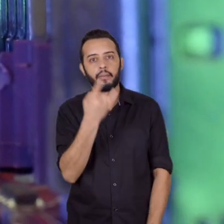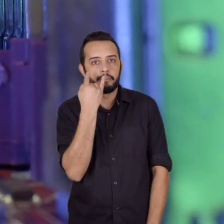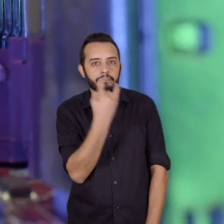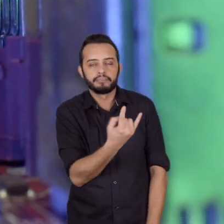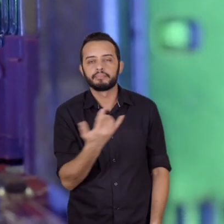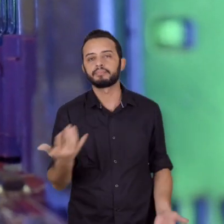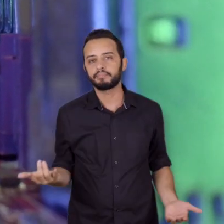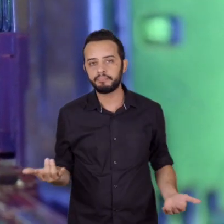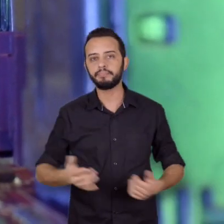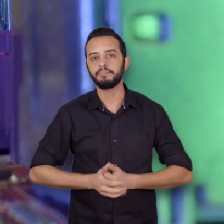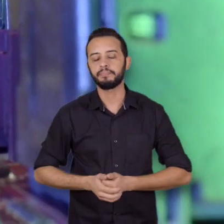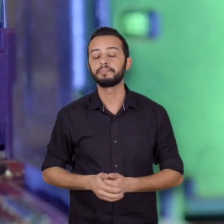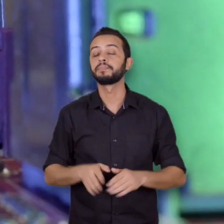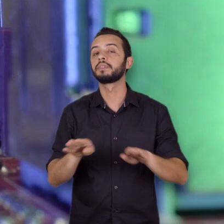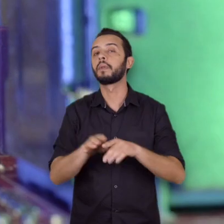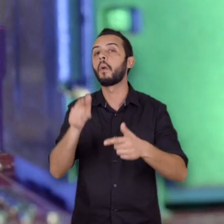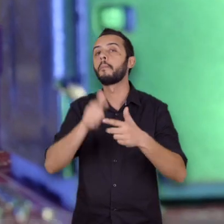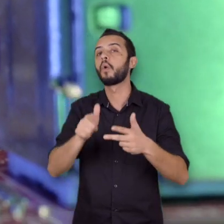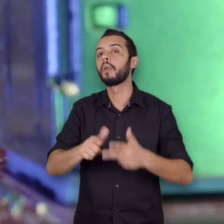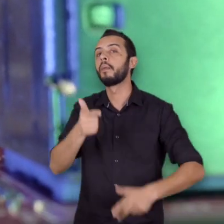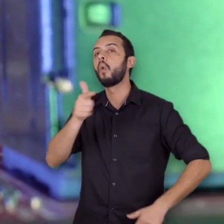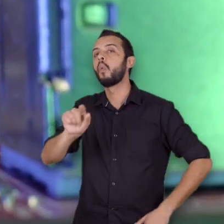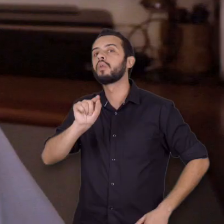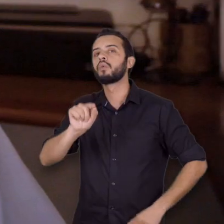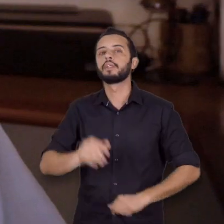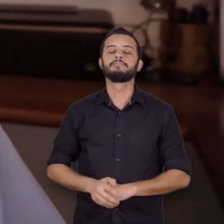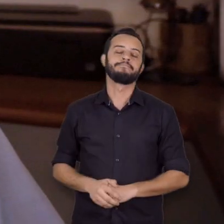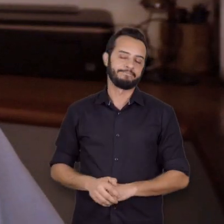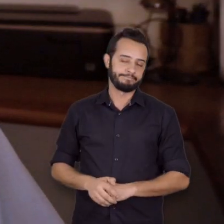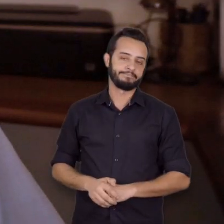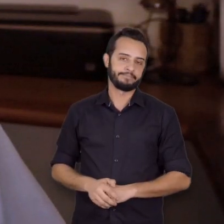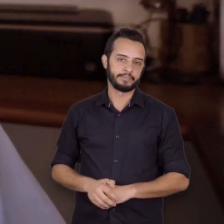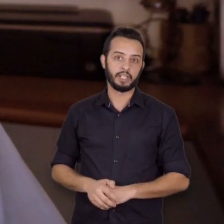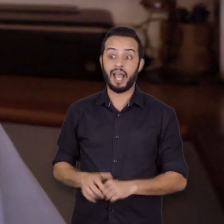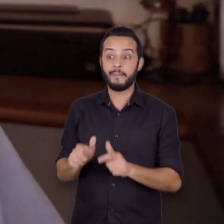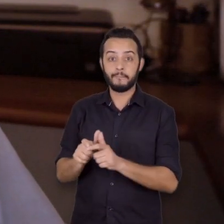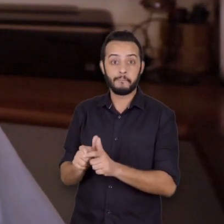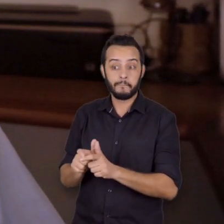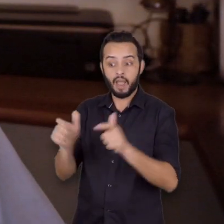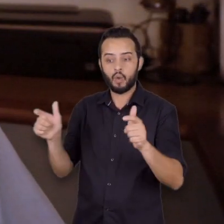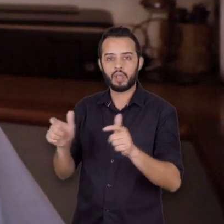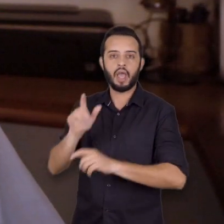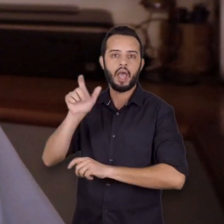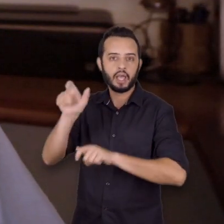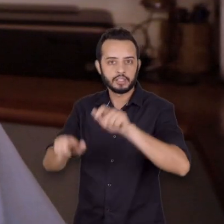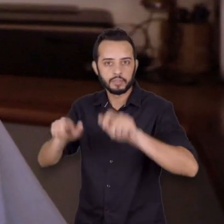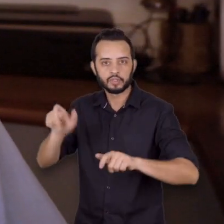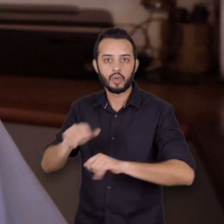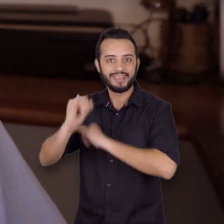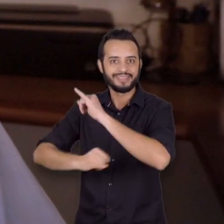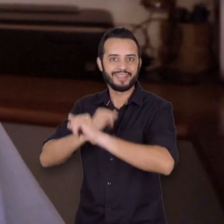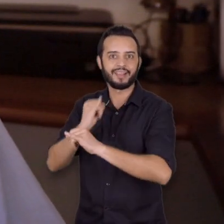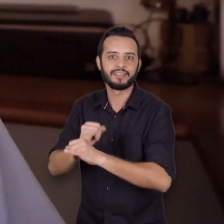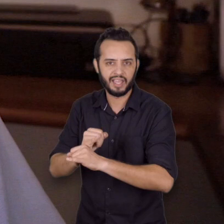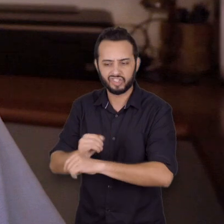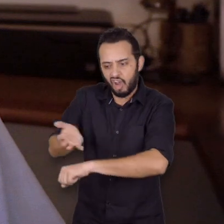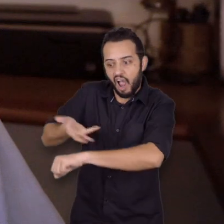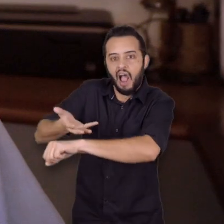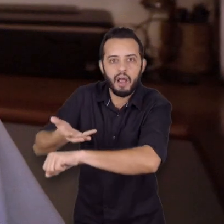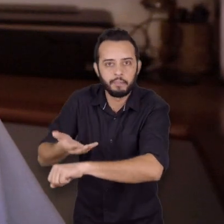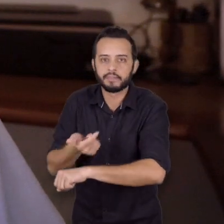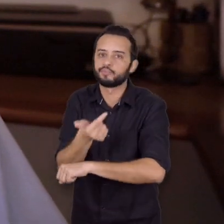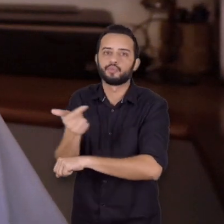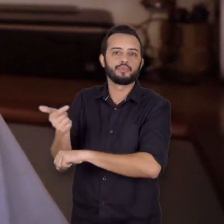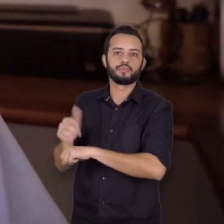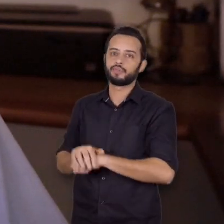as tecnologias. Outro problema é o acesso à internet, né? Geralmente as pessoas não têm uma banda que